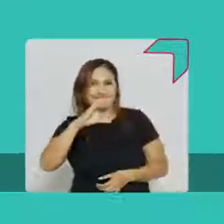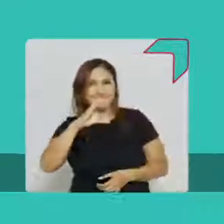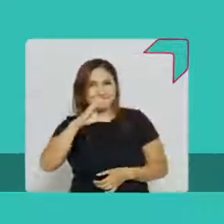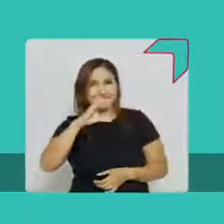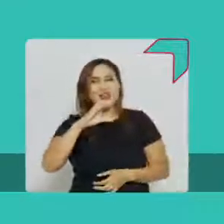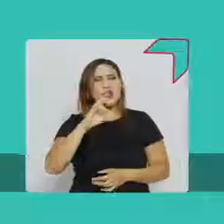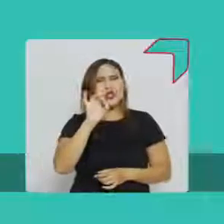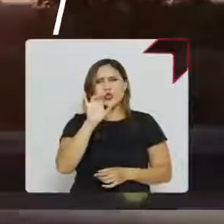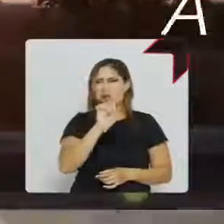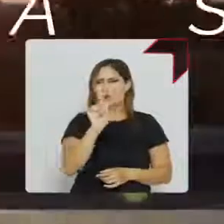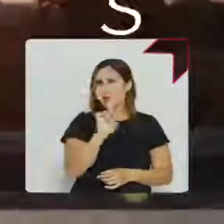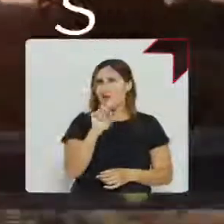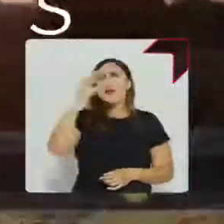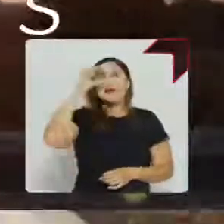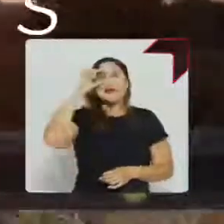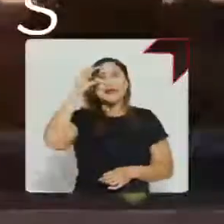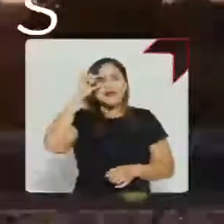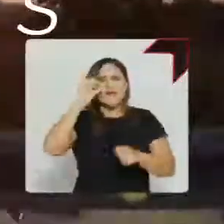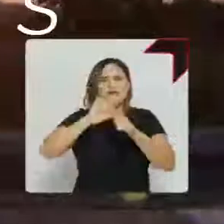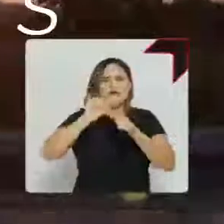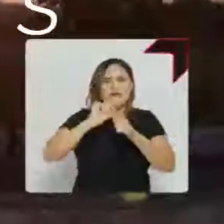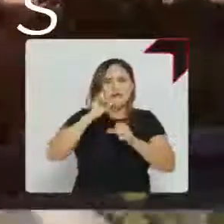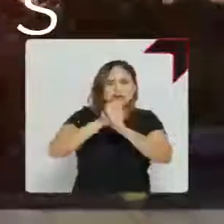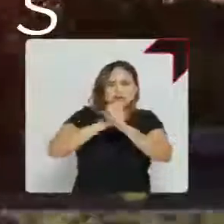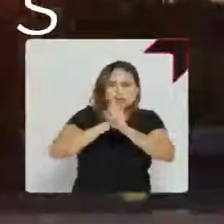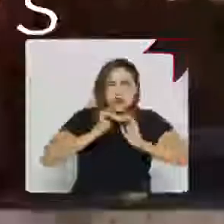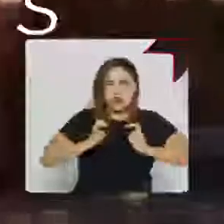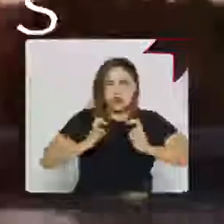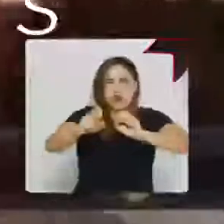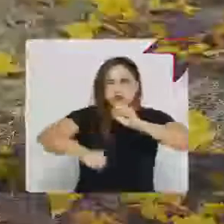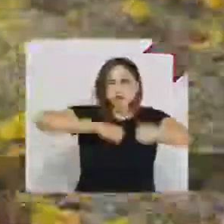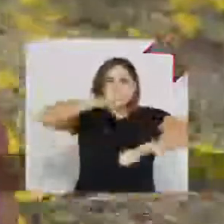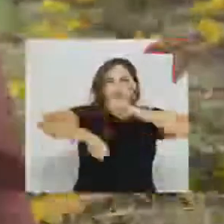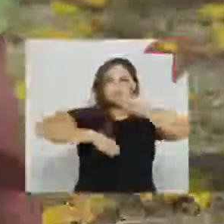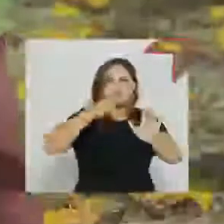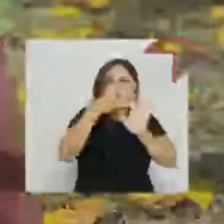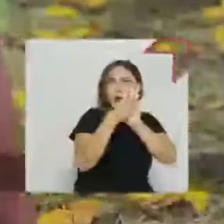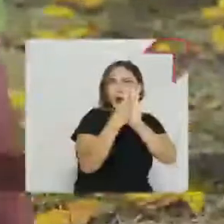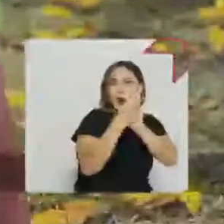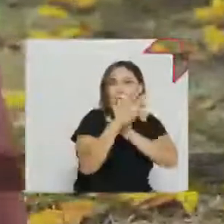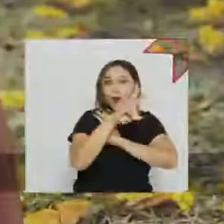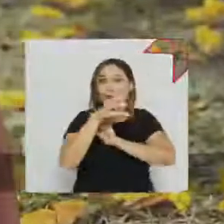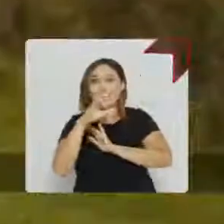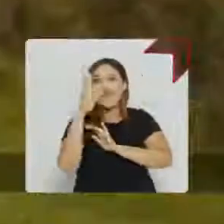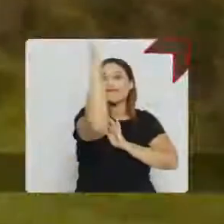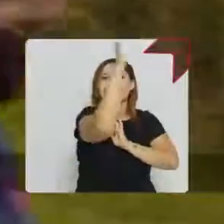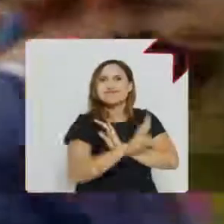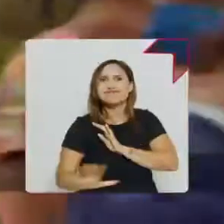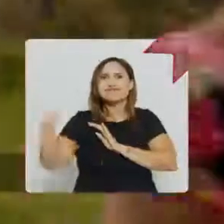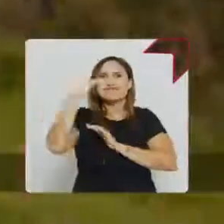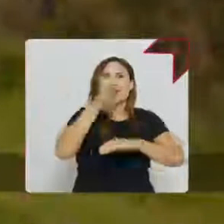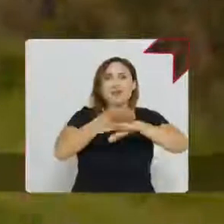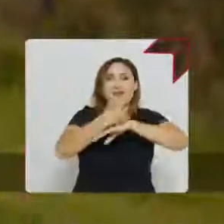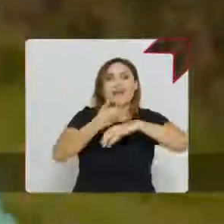Bacelar. E não é só isso. Zé fez mais de 25 quilômetros de ciclovia, tornando Conquista uma referência nacional em mobilidade. Zé Raimundo